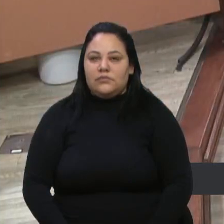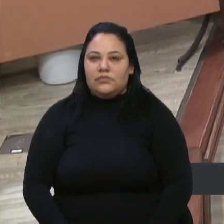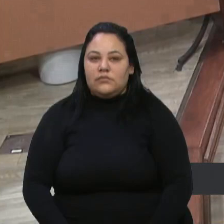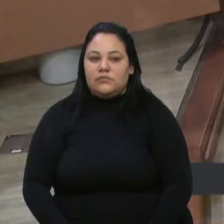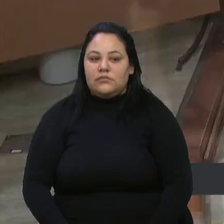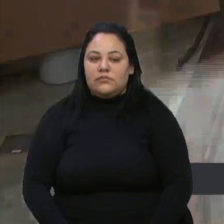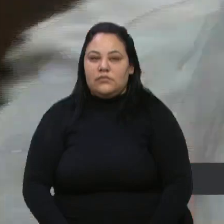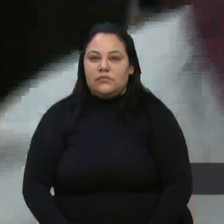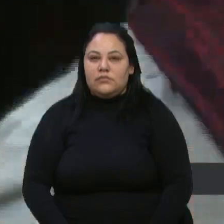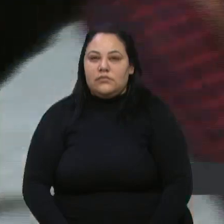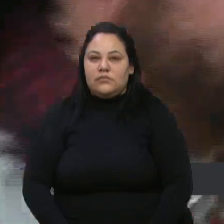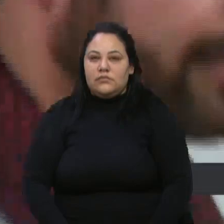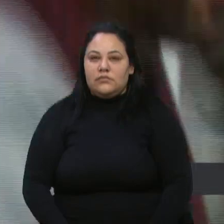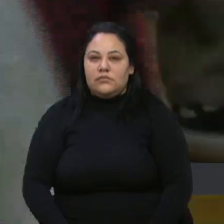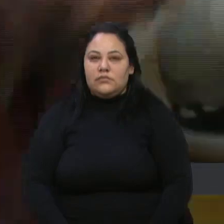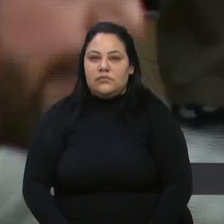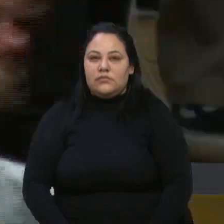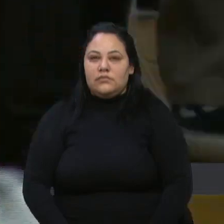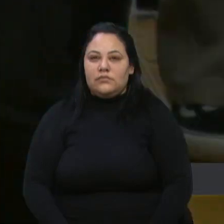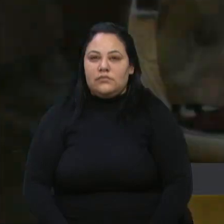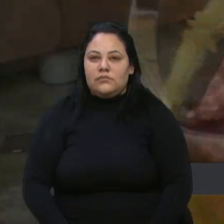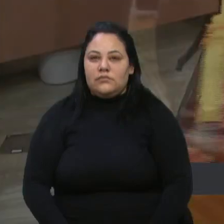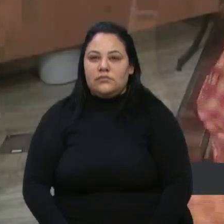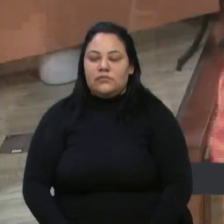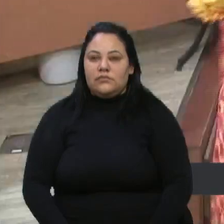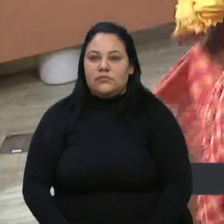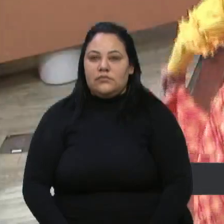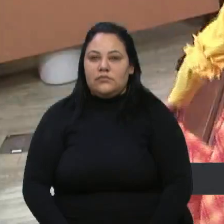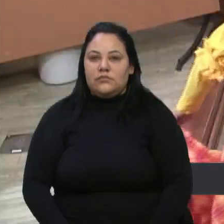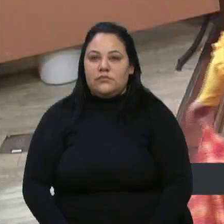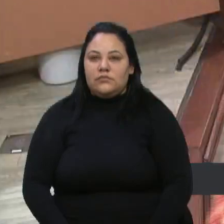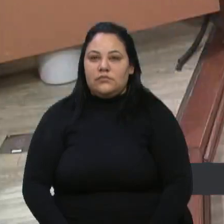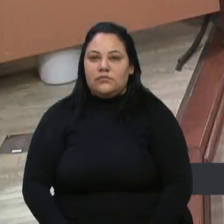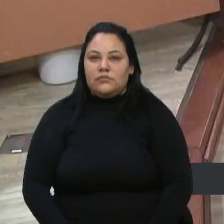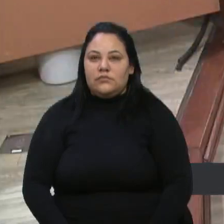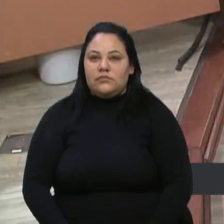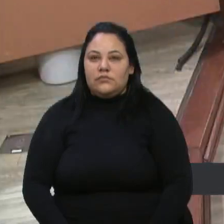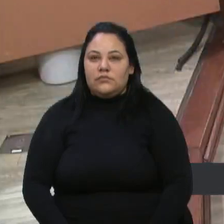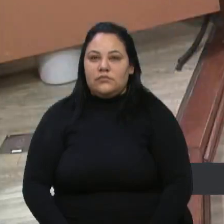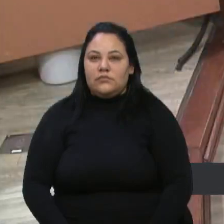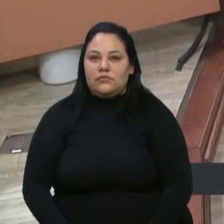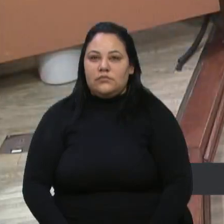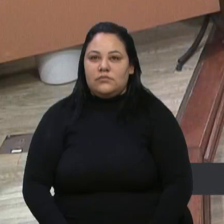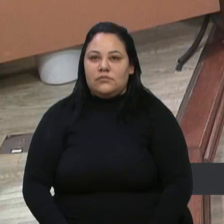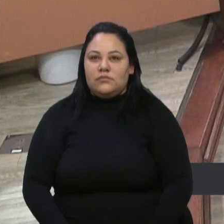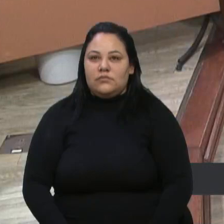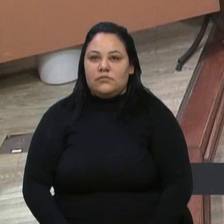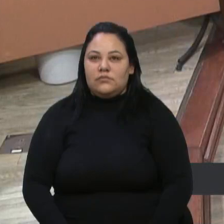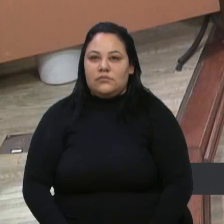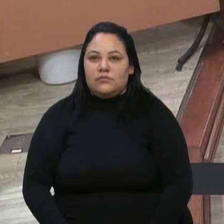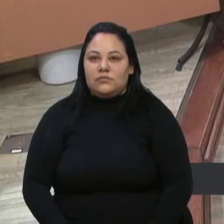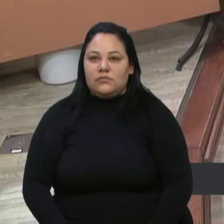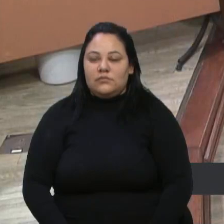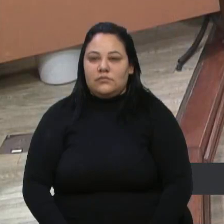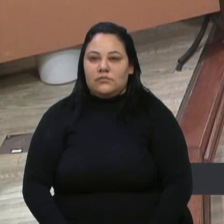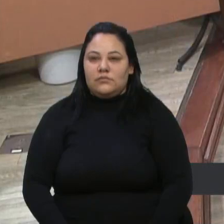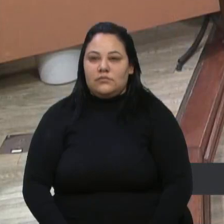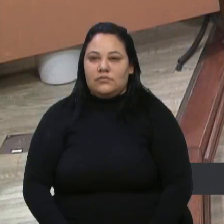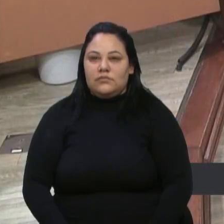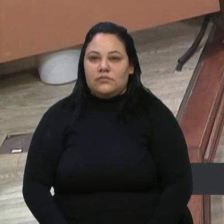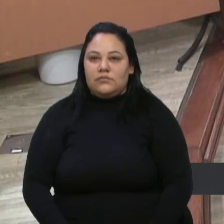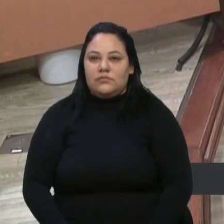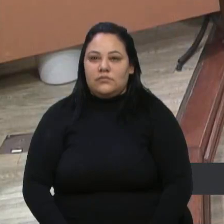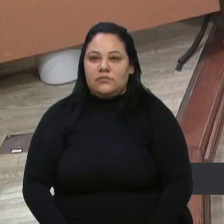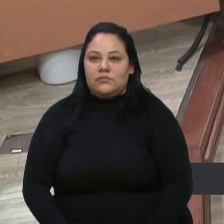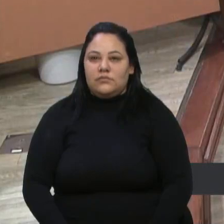Eu vim pra contar a história de um gato que já morreu.